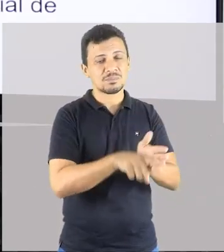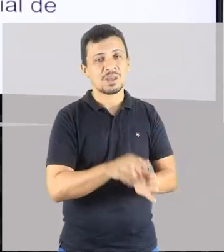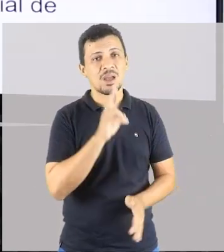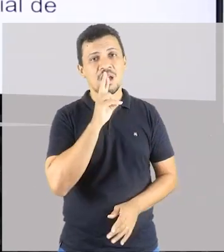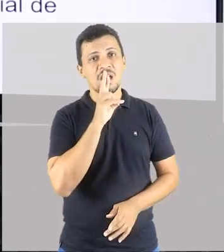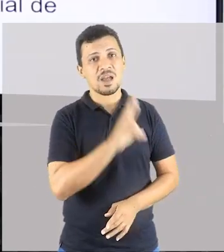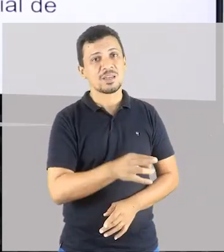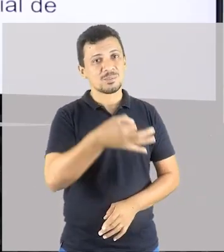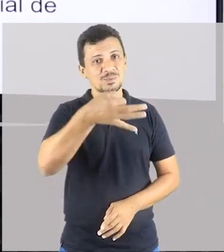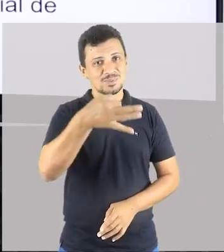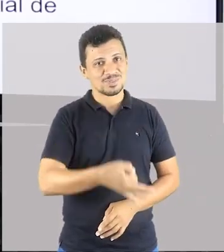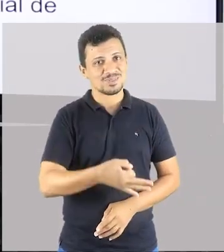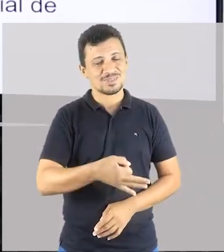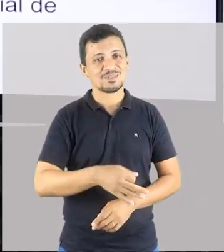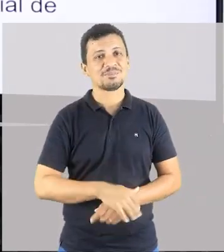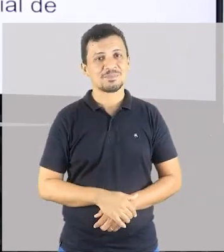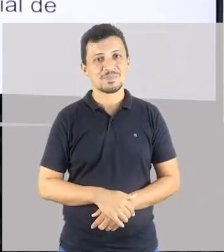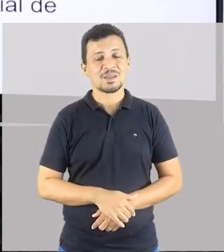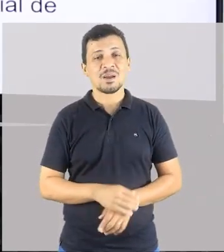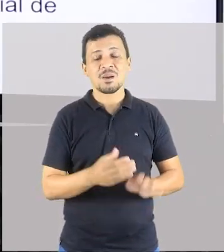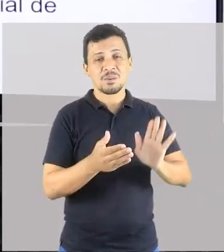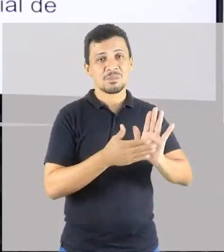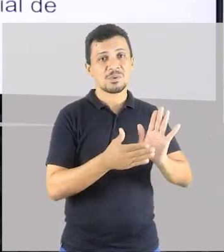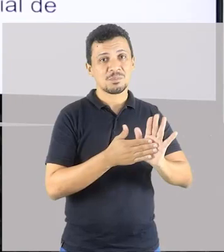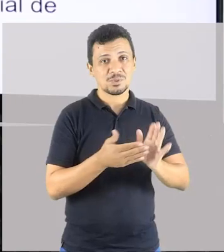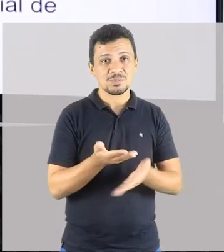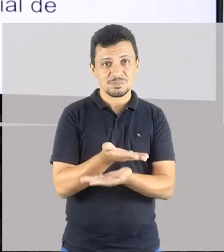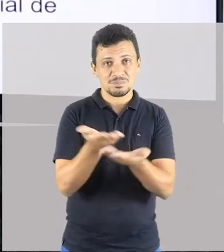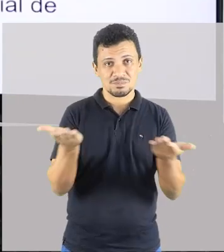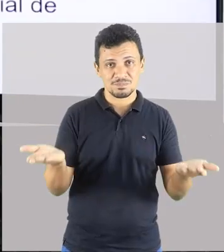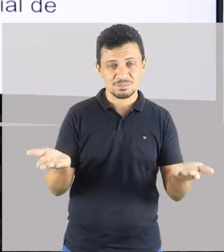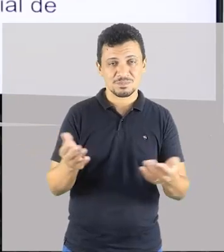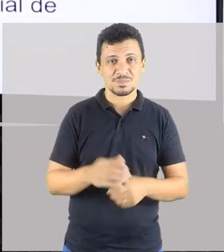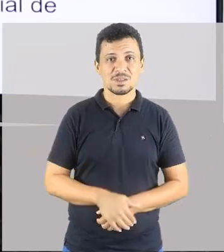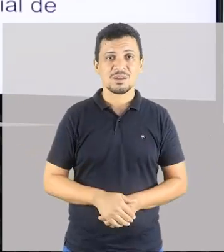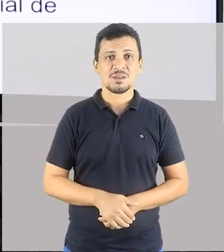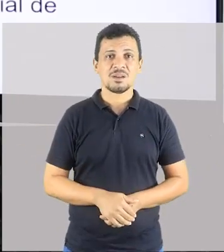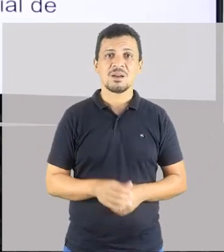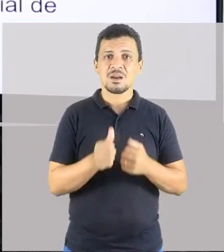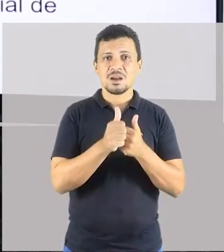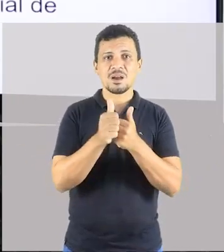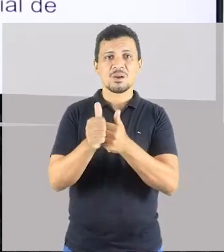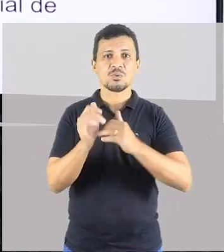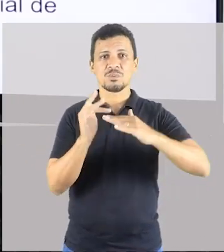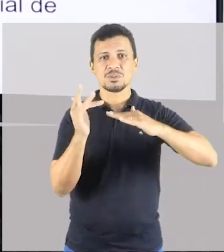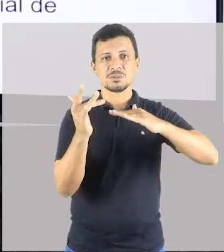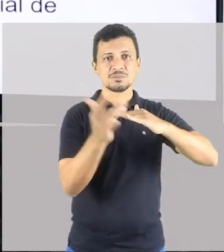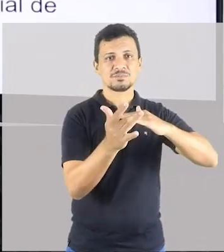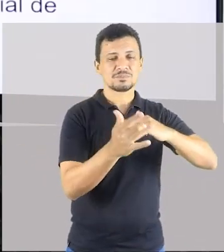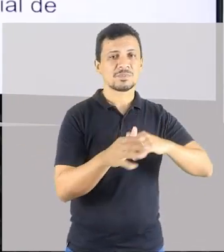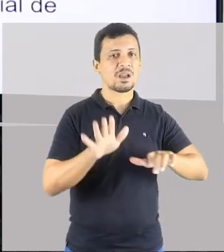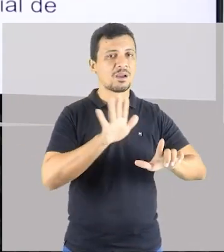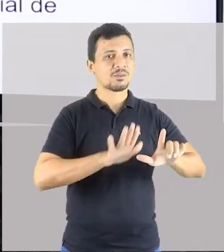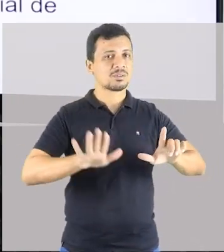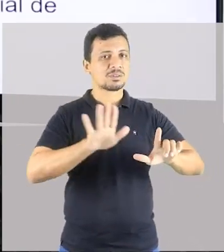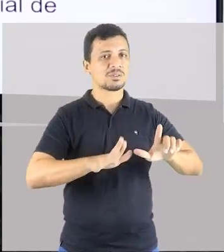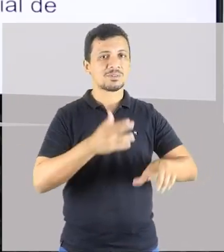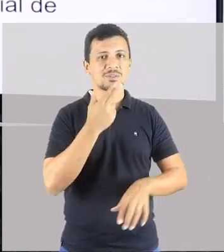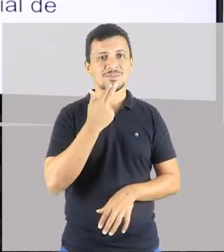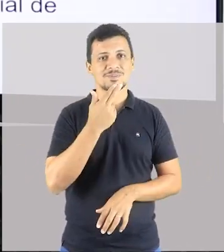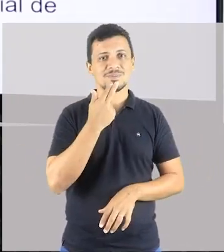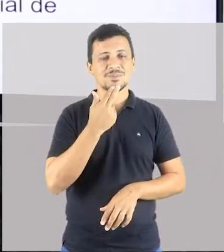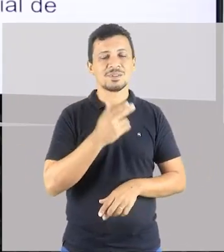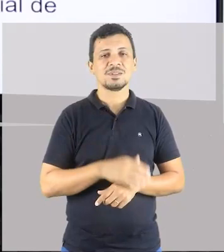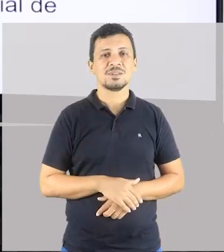resolver, gabaritar ali direitinho, são questões propostas lá para vocês, certo? Acompanhem nas redes sociais, a plataforma Gonçalves